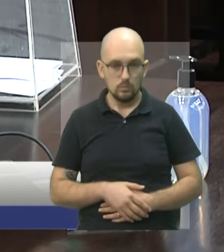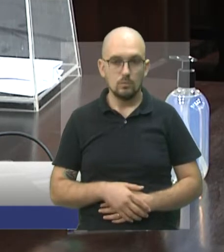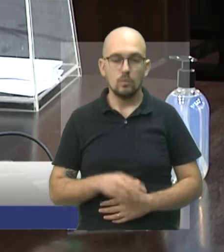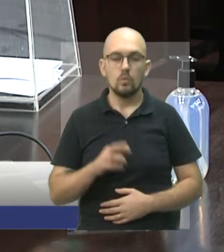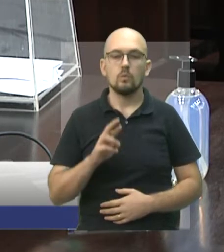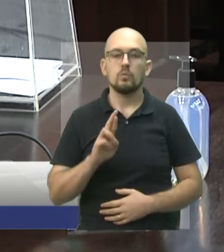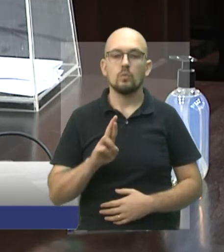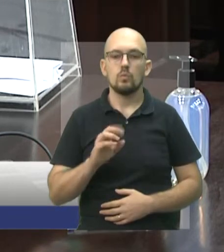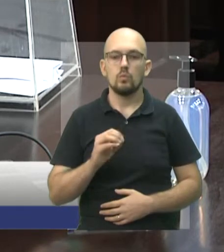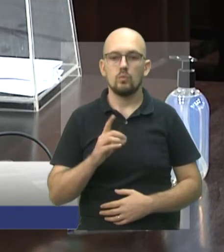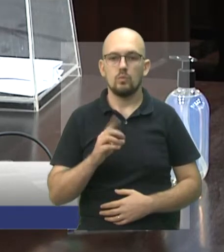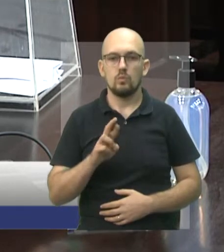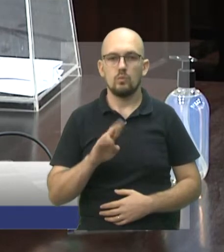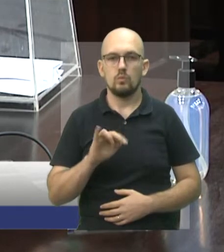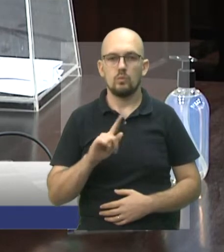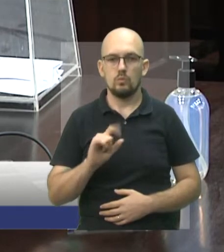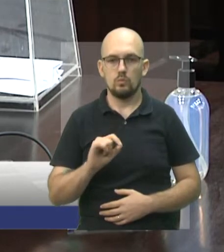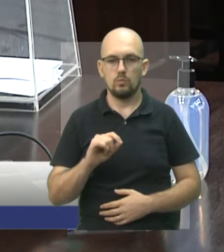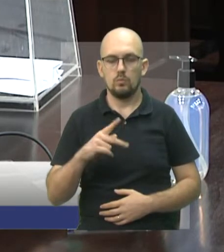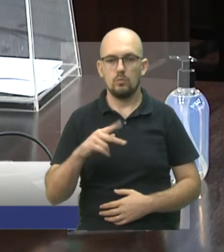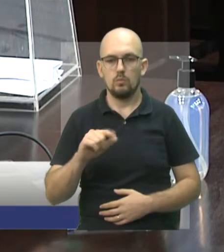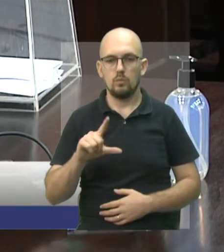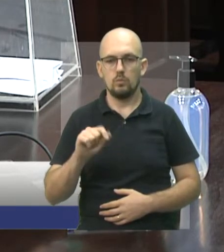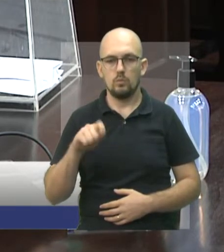Rodrigo de Paula.